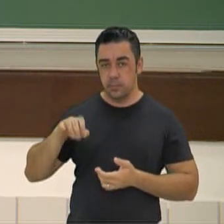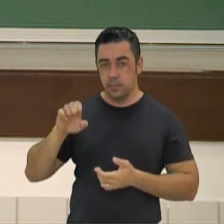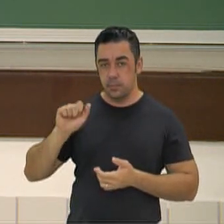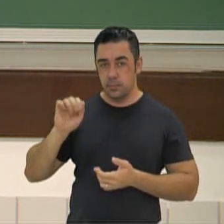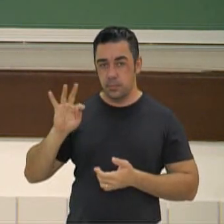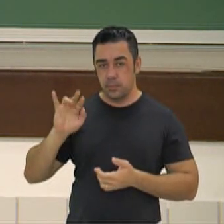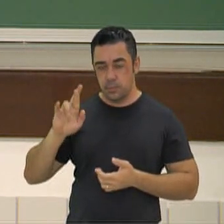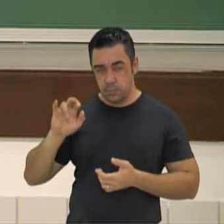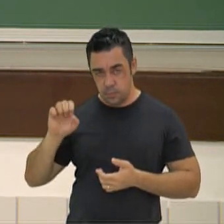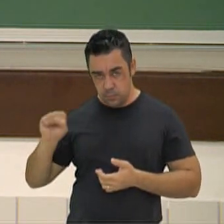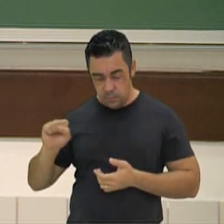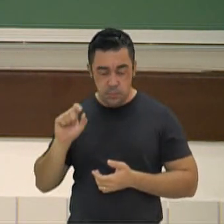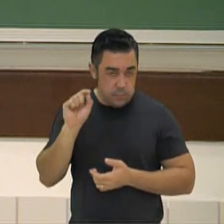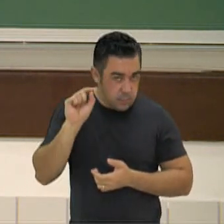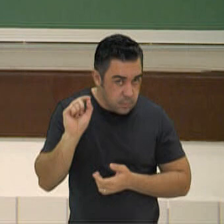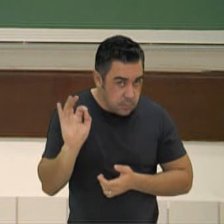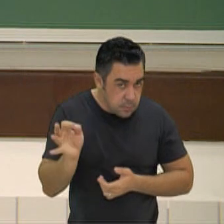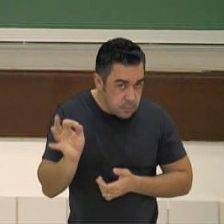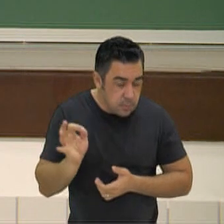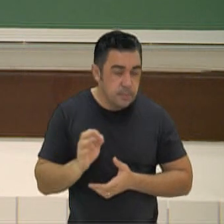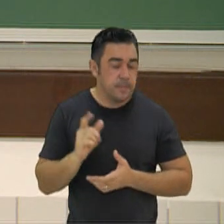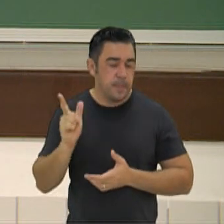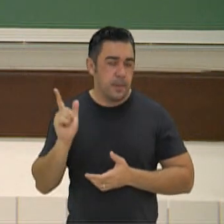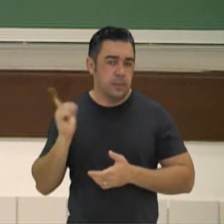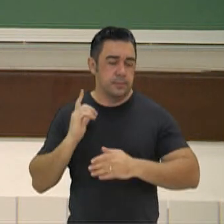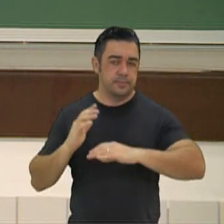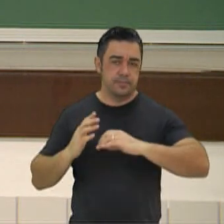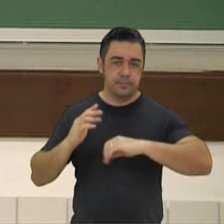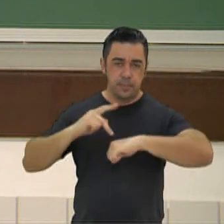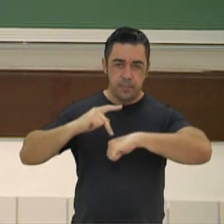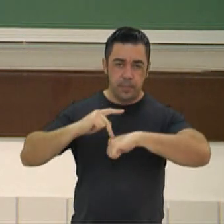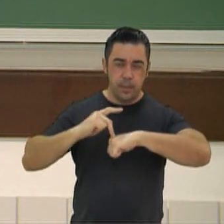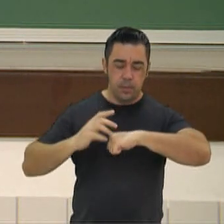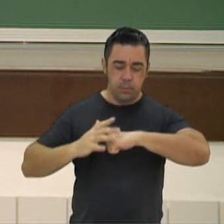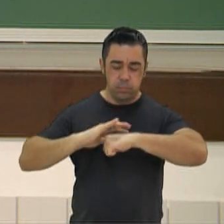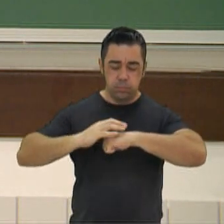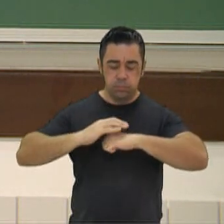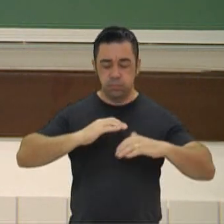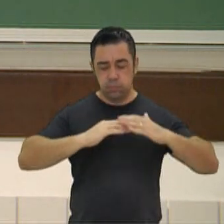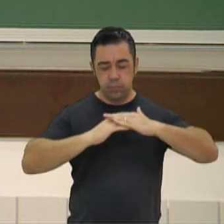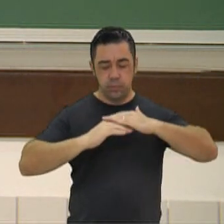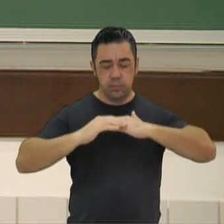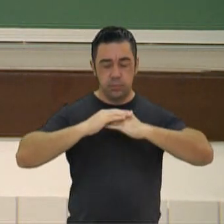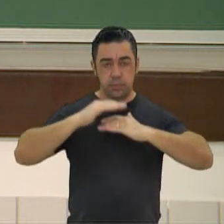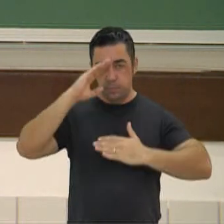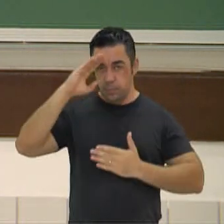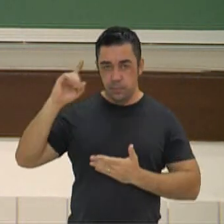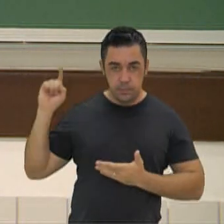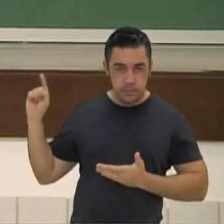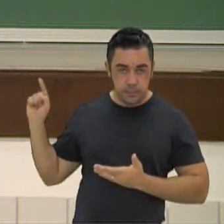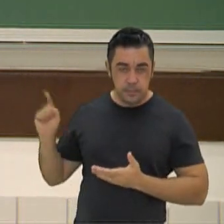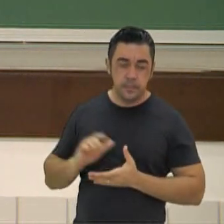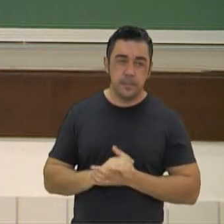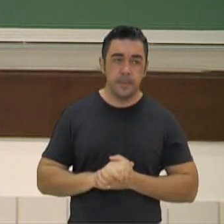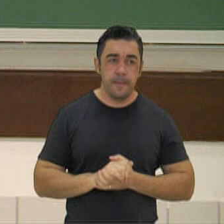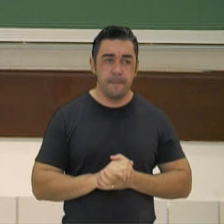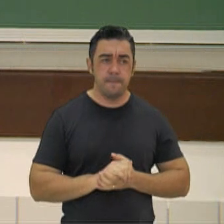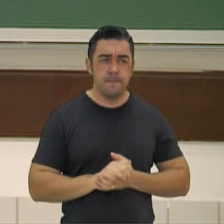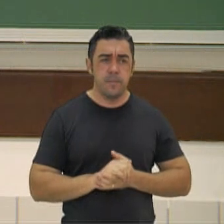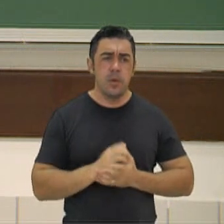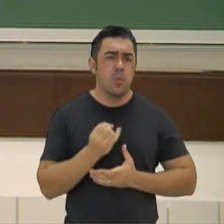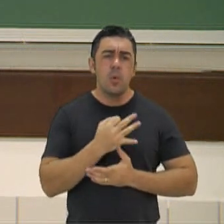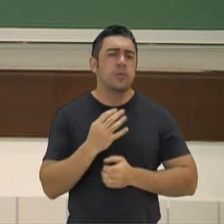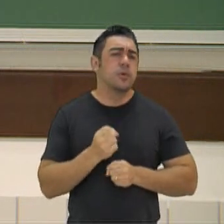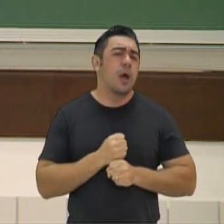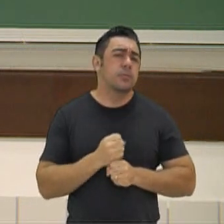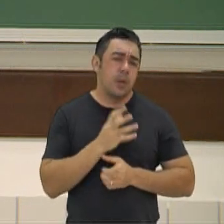fósseis, estamos falando de rochas sedimentares, formadas a partir de sedimentos orgânicos, principalmente aí. Tá? E quanto tempo